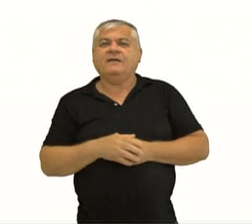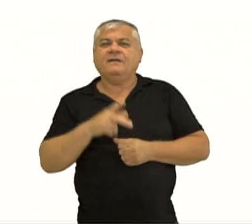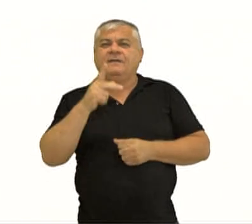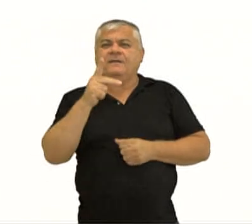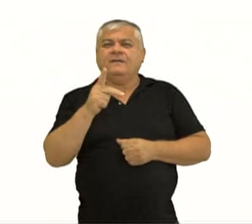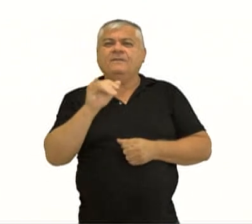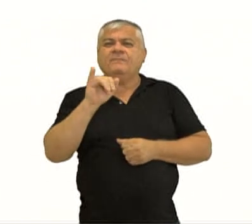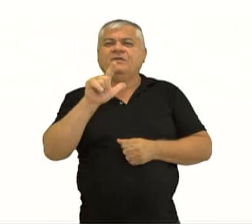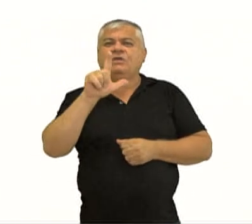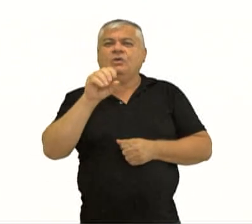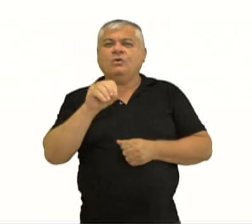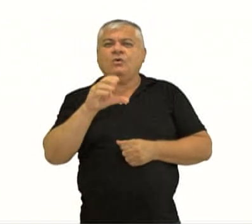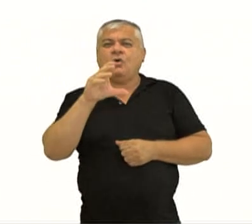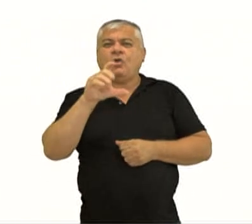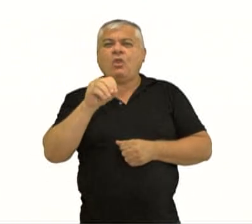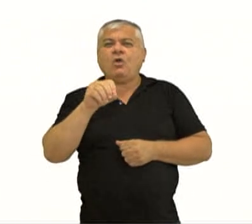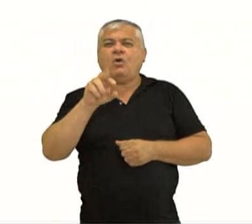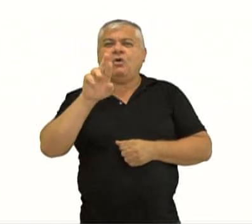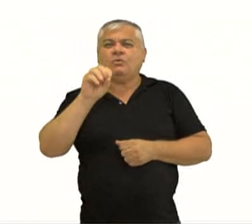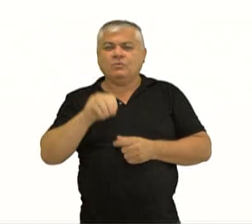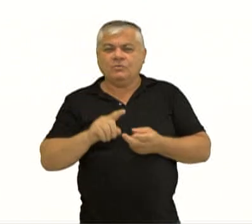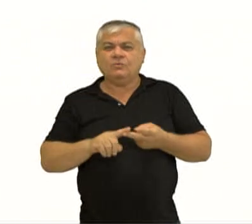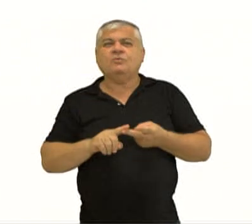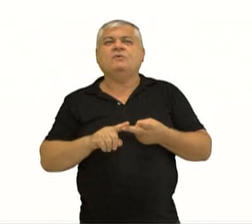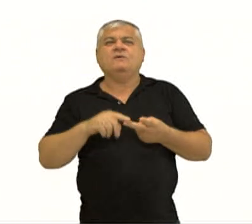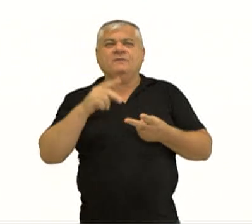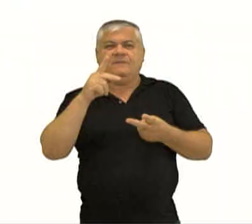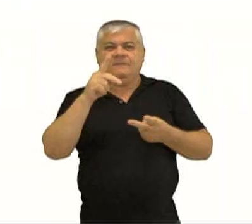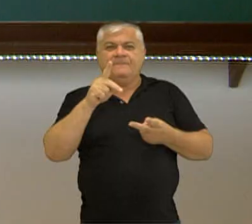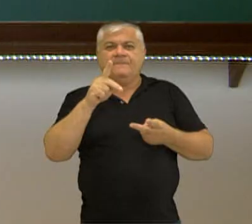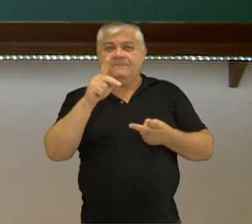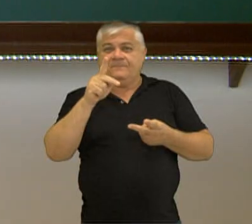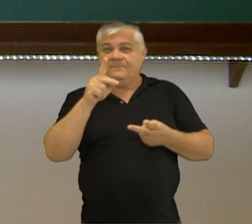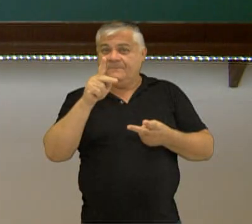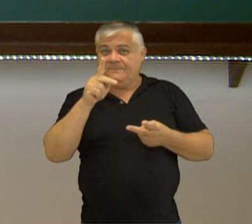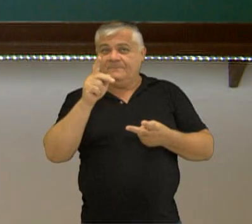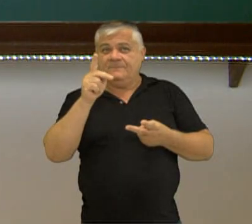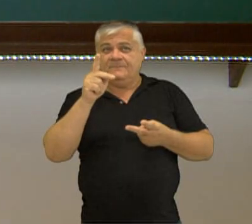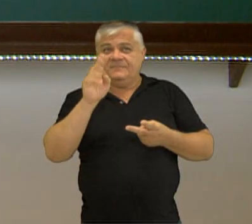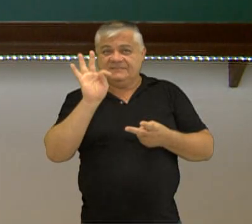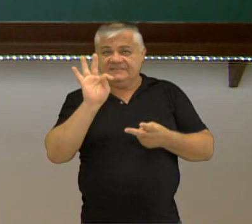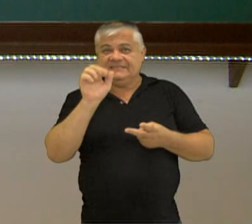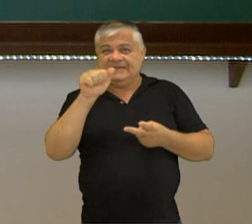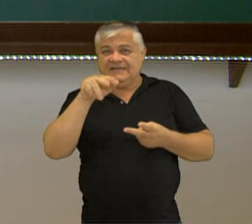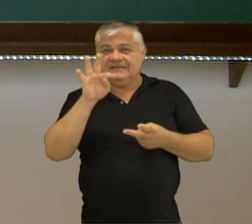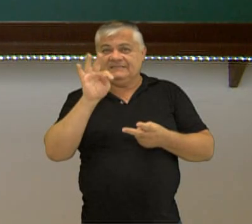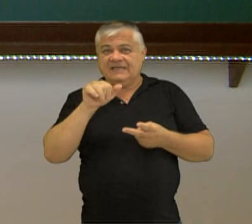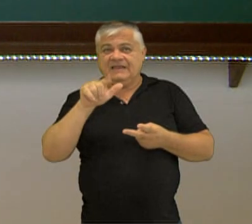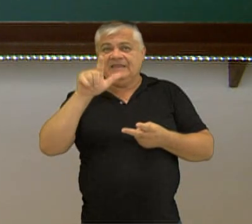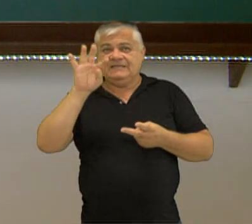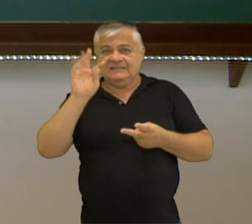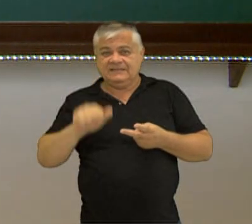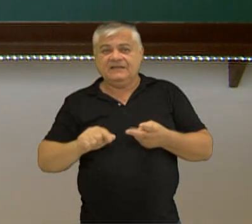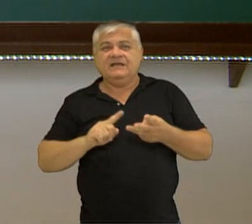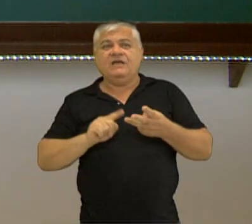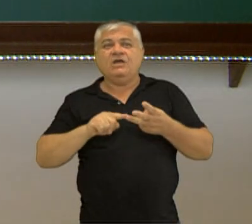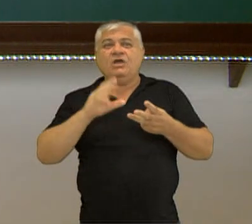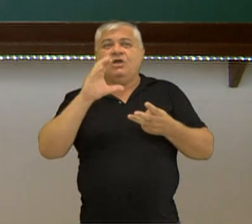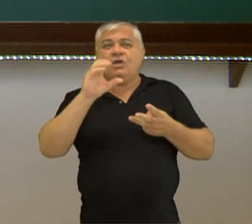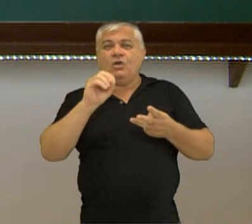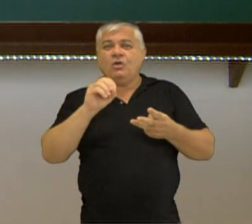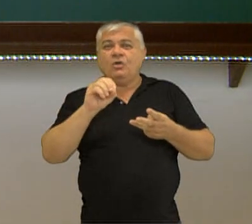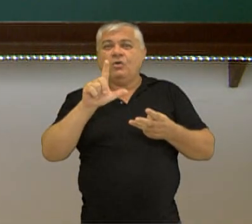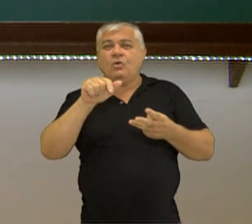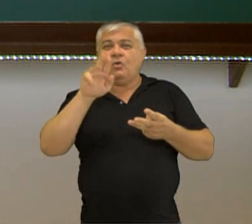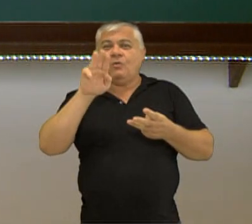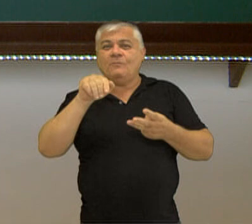a columbita também. São minerais onde nós encontramos esse metal tão importante para a